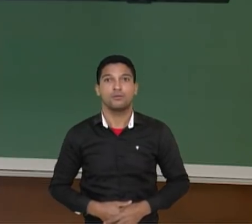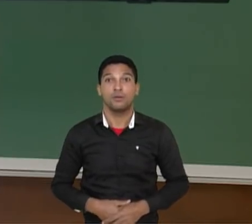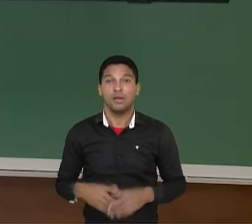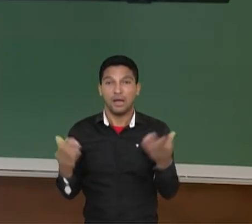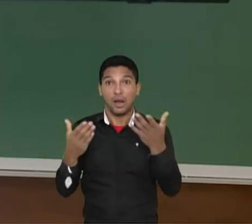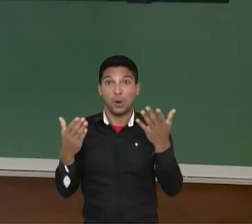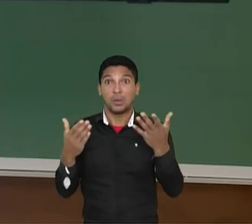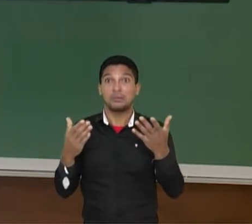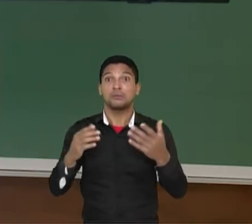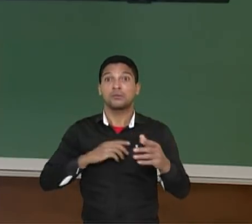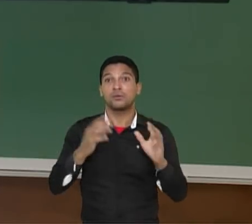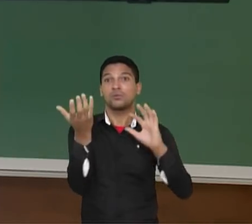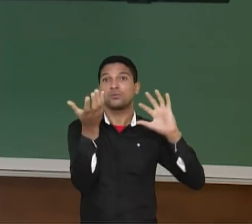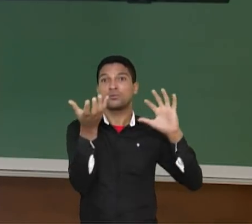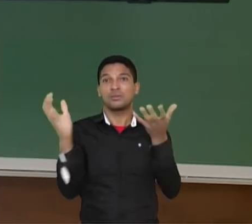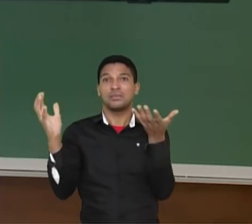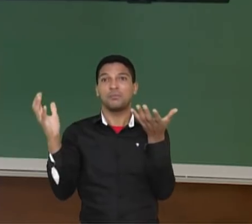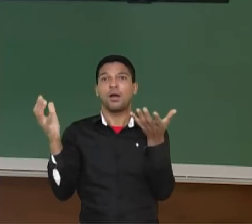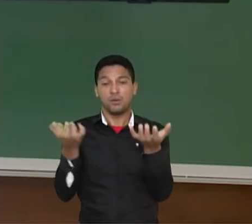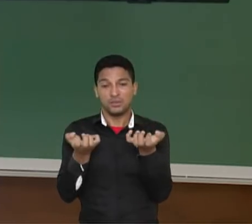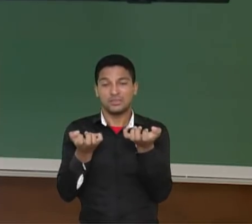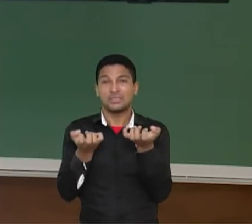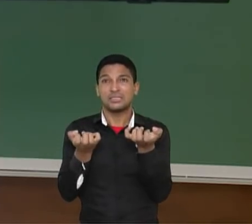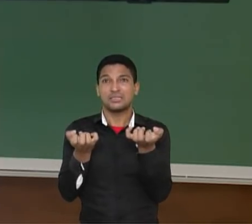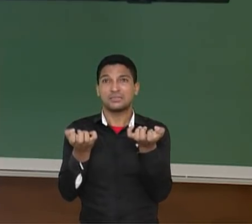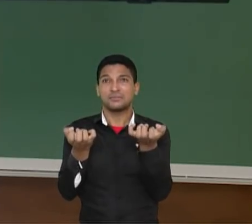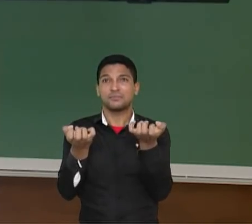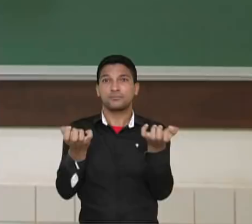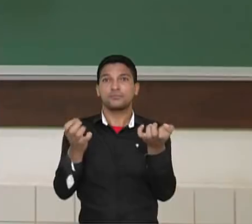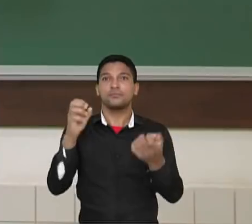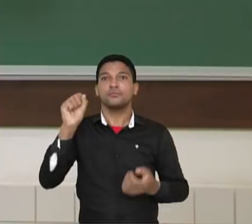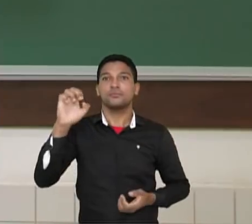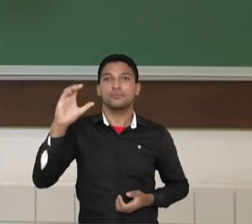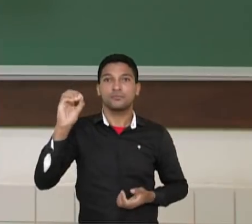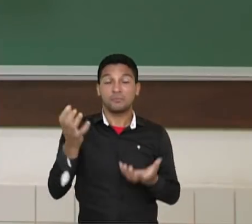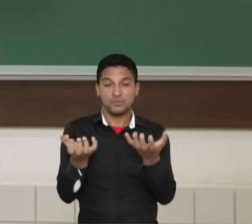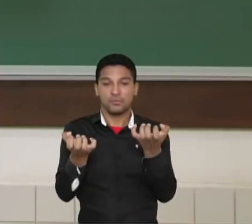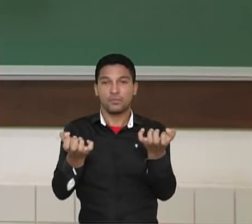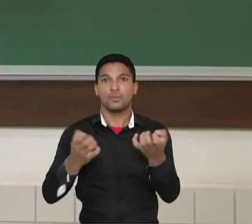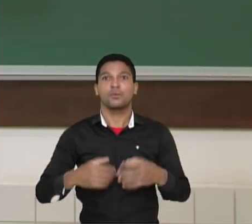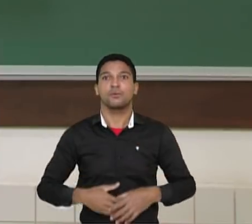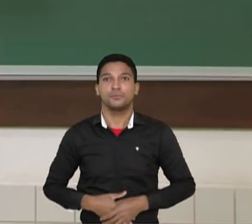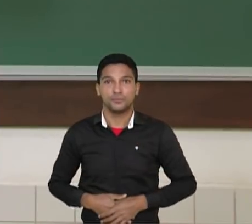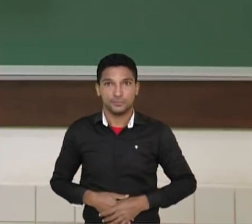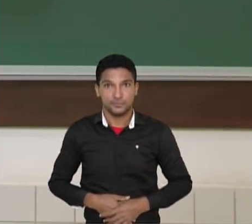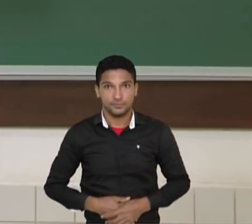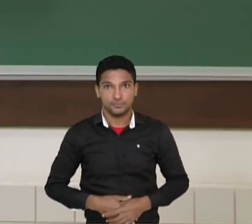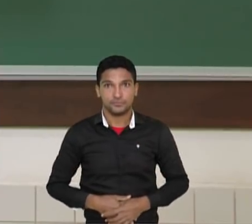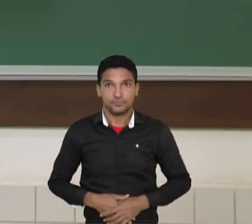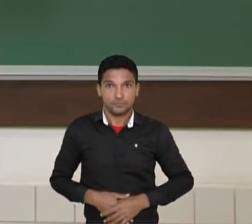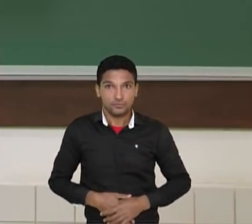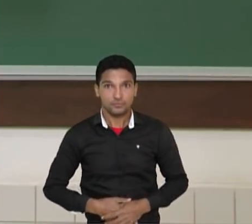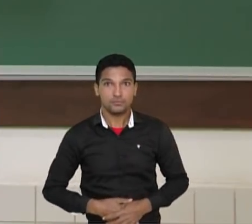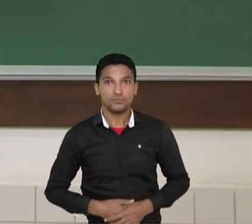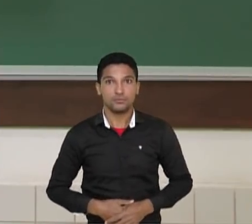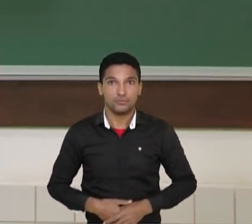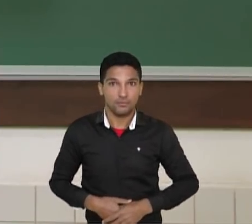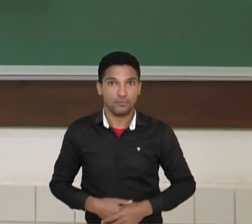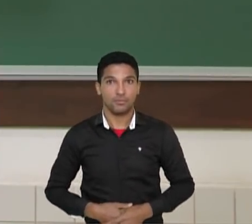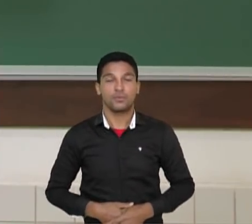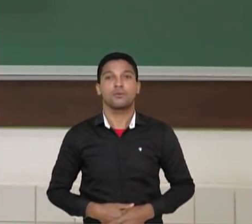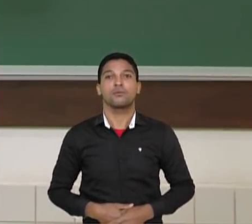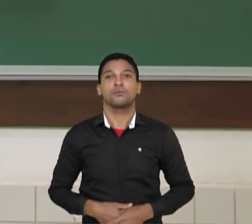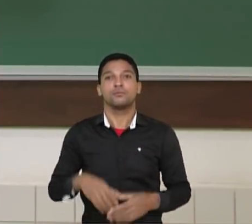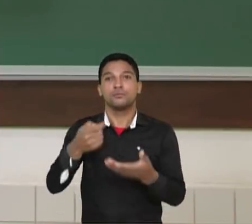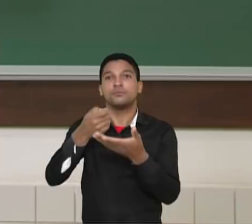mais frequentes, com 3 relatadas desde 2005. Então, assim, nós fizemos a leitura dessa reportagem, né, um texto